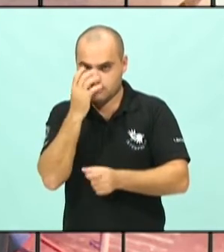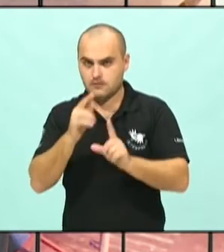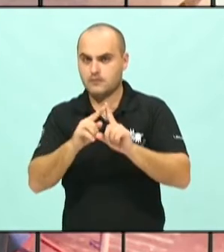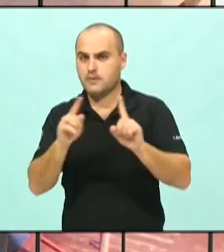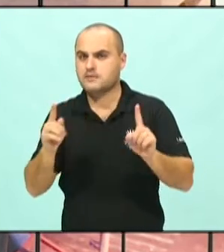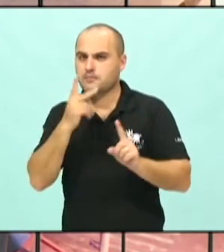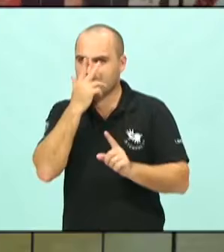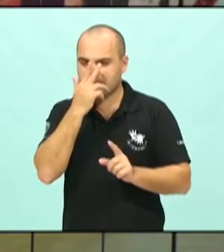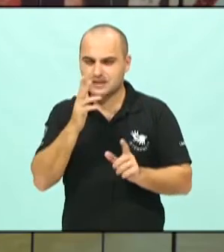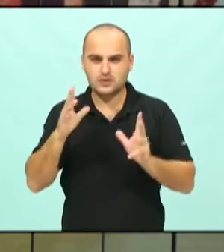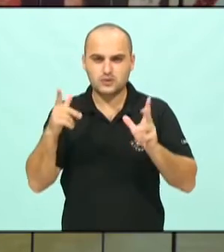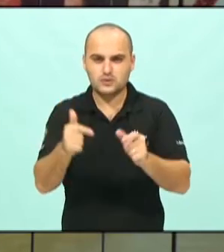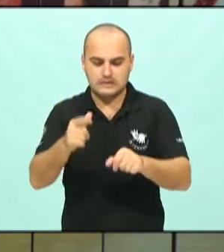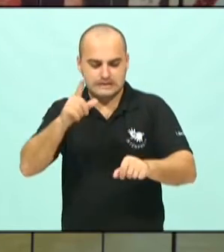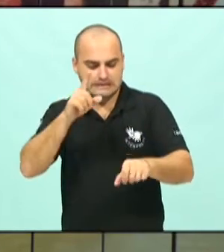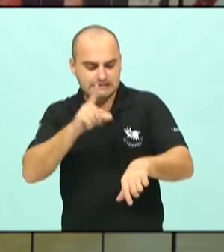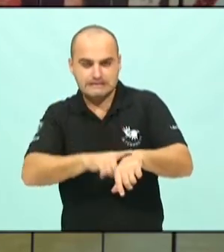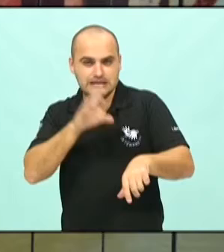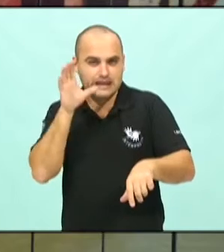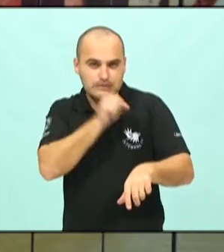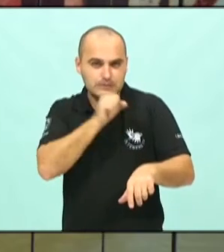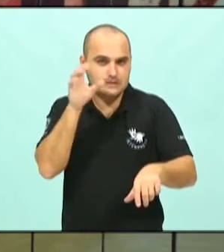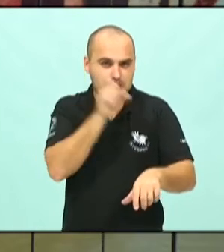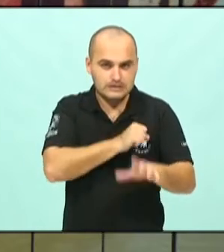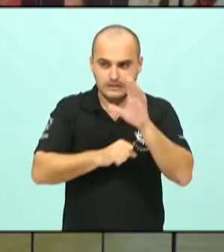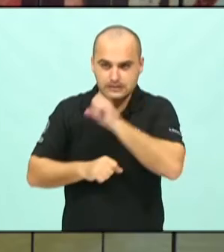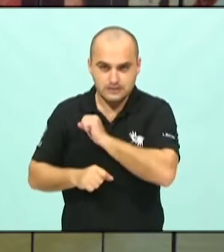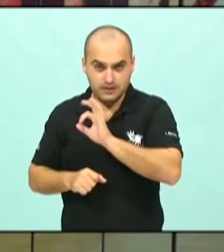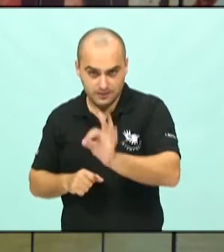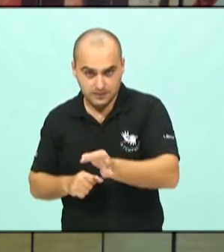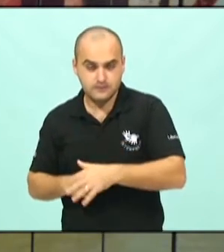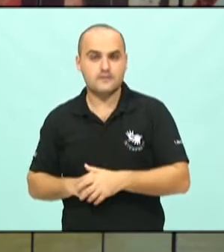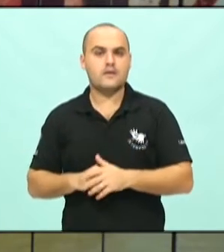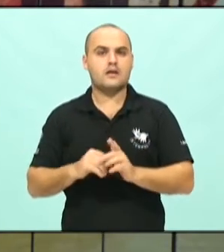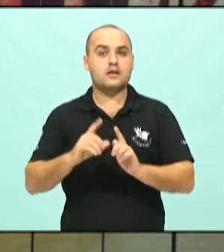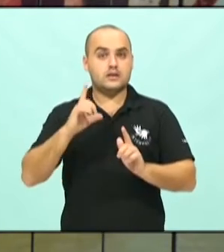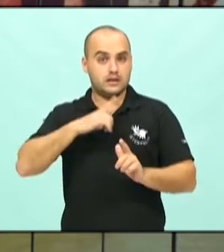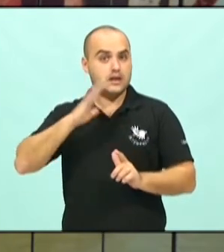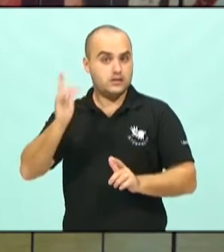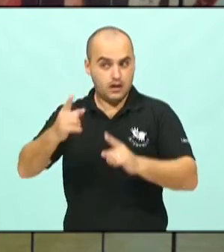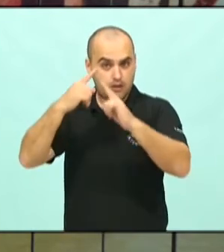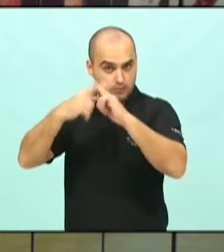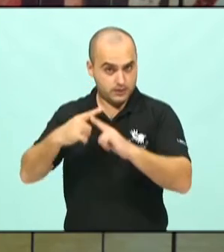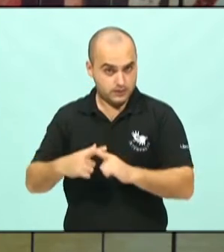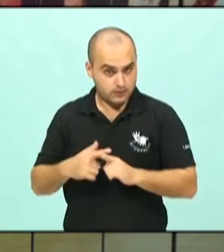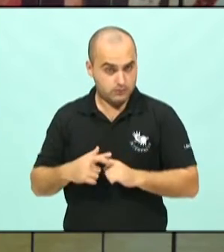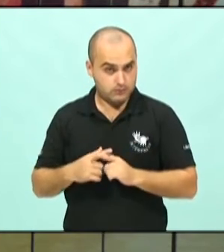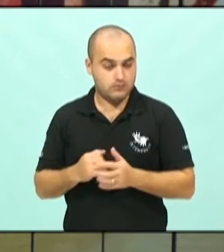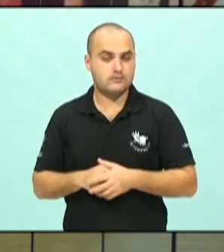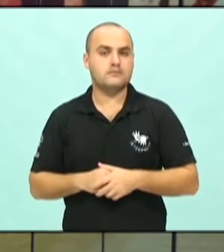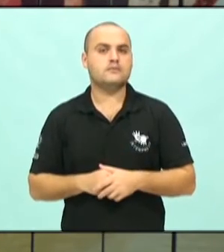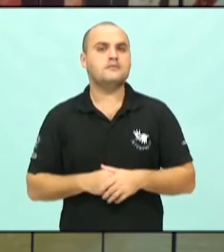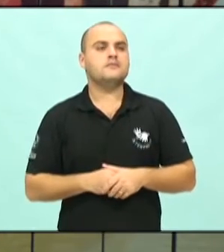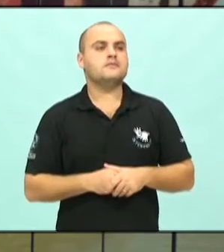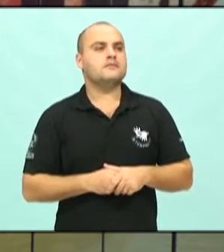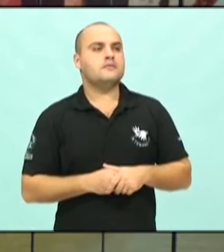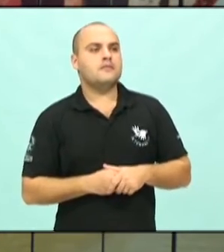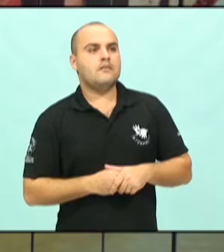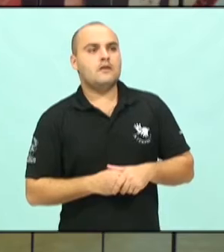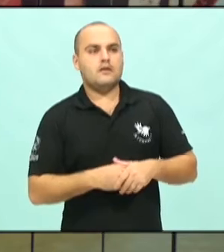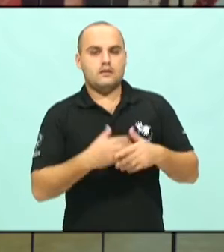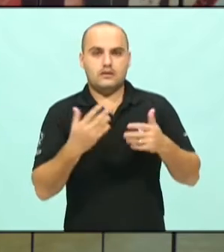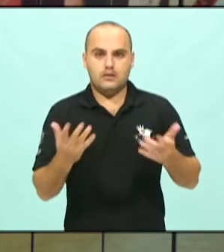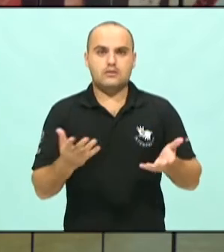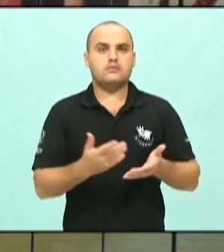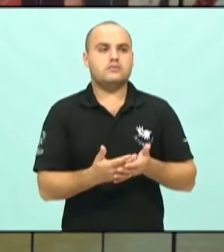pouco apertado. Mas nós já temos competições, eventos esportivos. Maurício, o pouco nesse